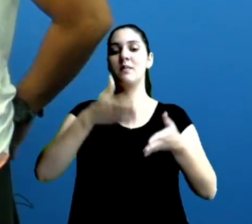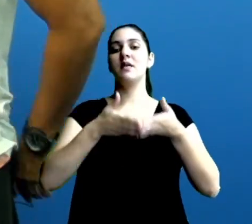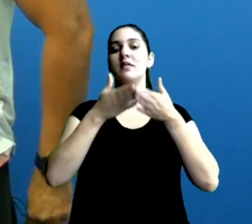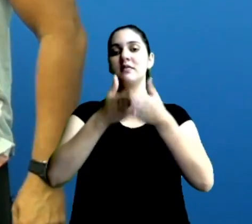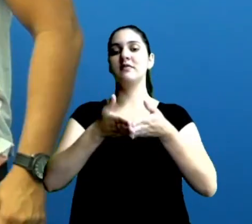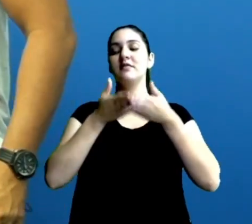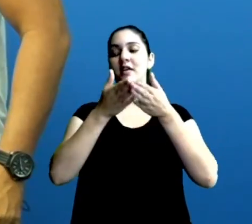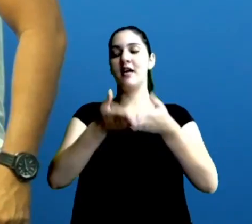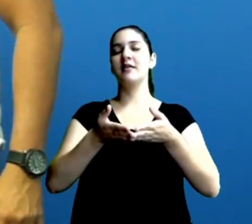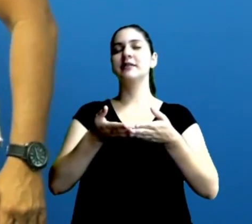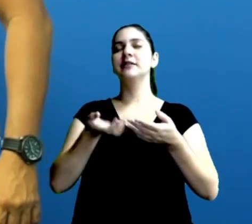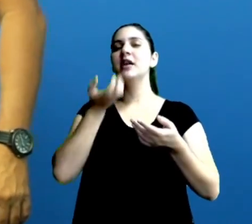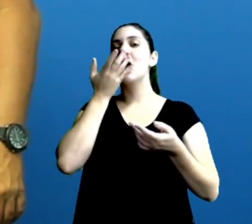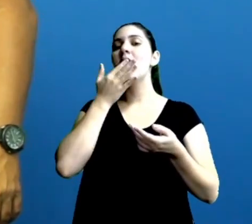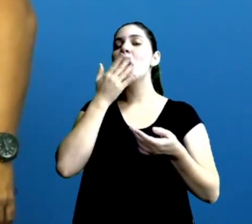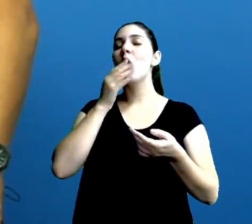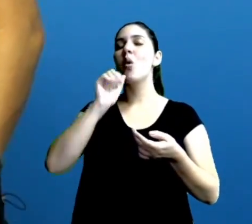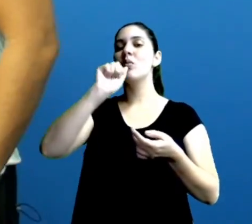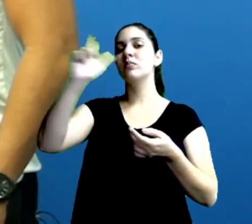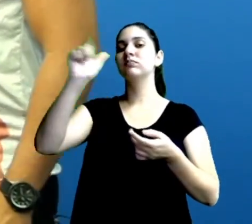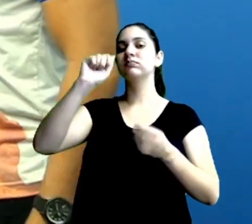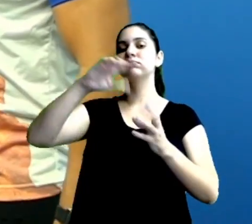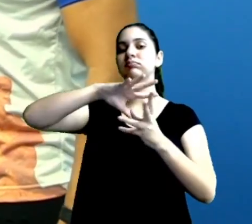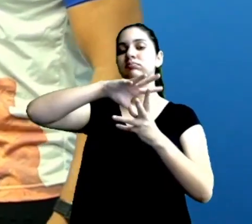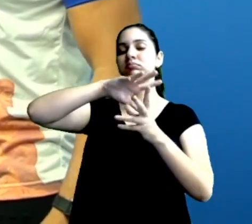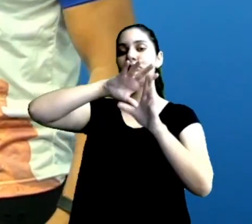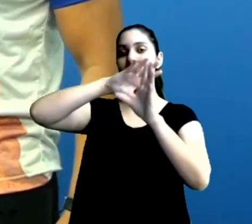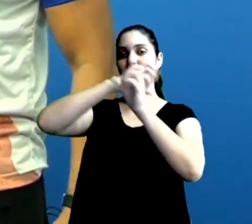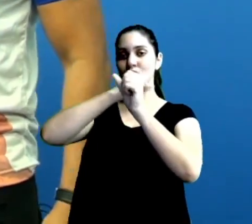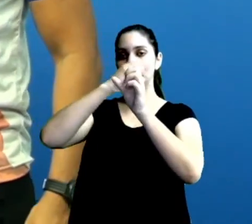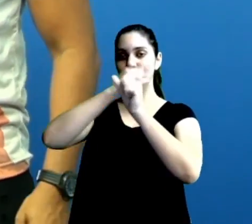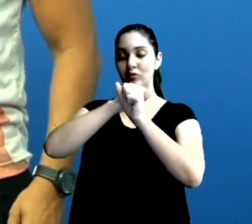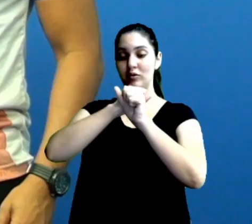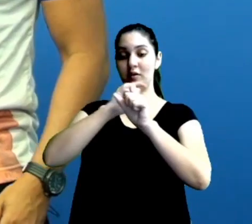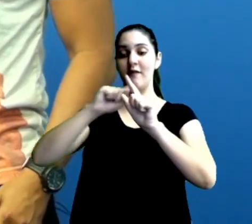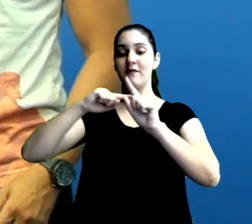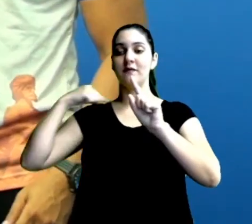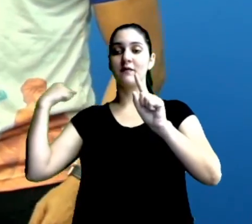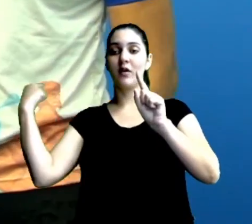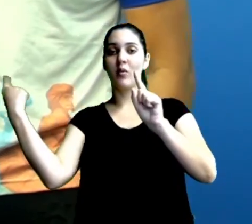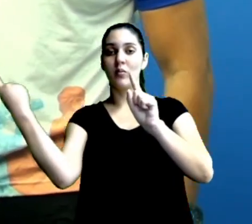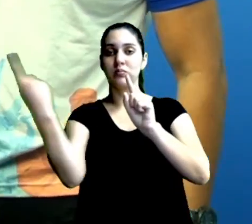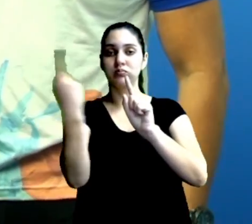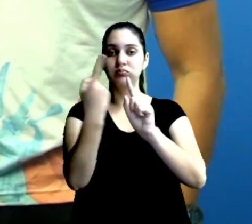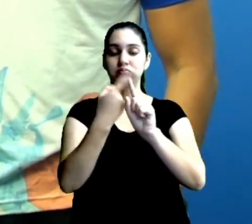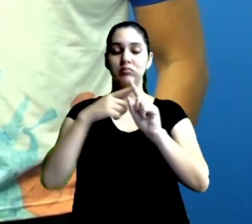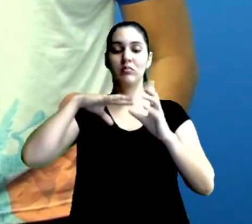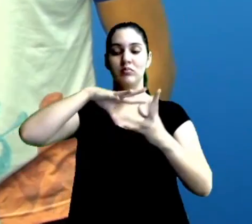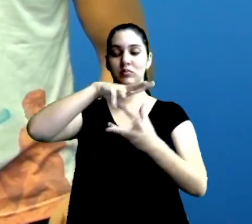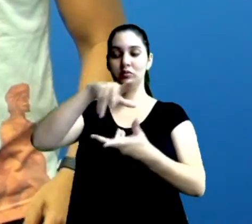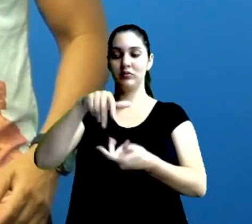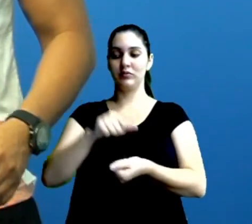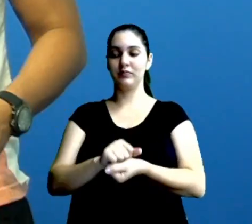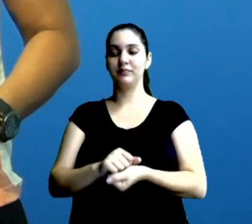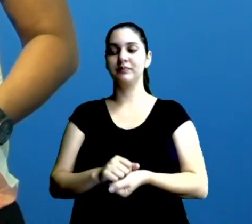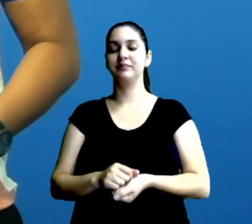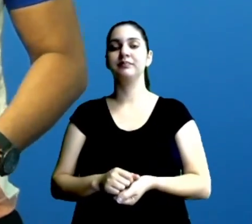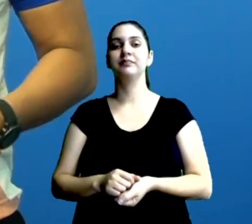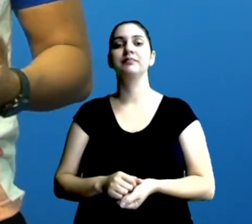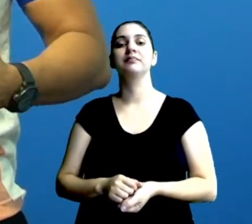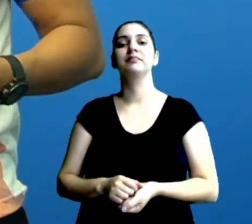azul escura aqui, que ele sim dá a volta por todo o mundo.